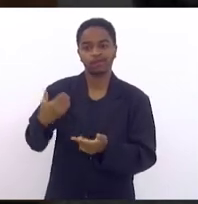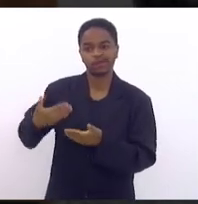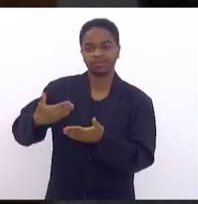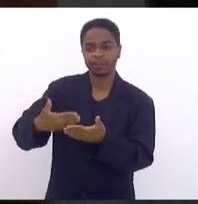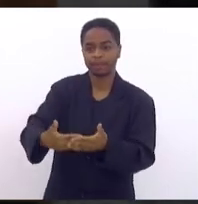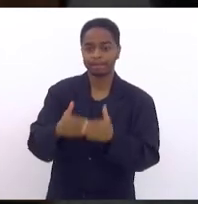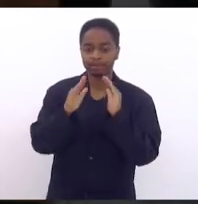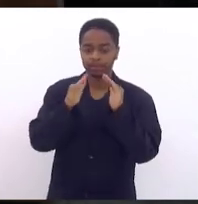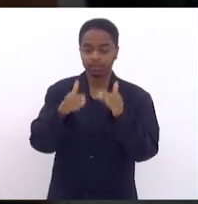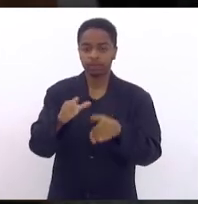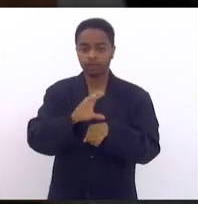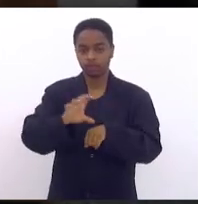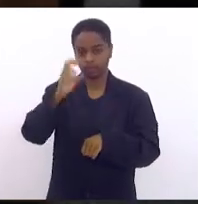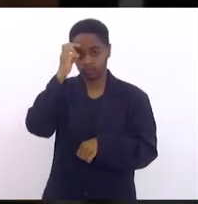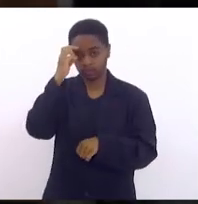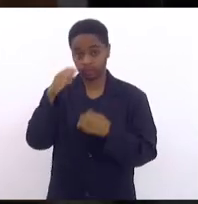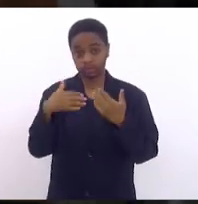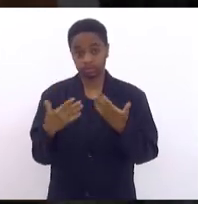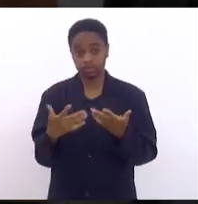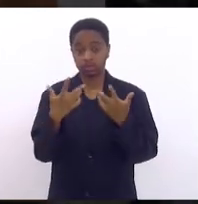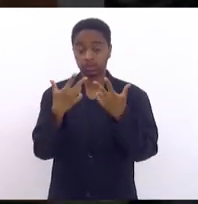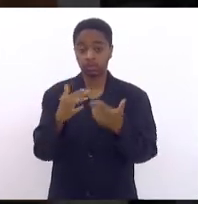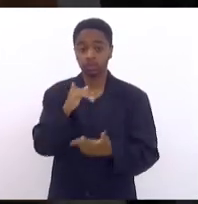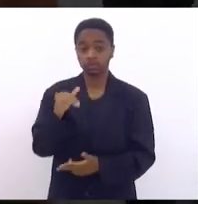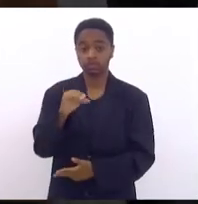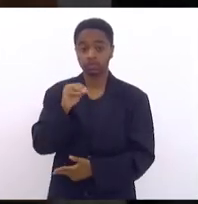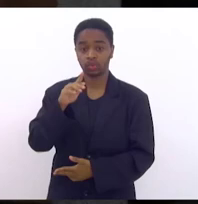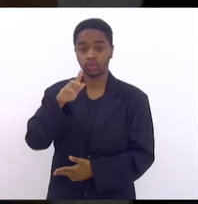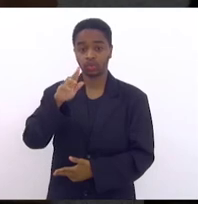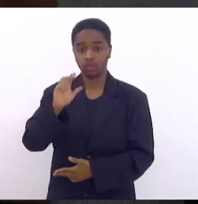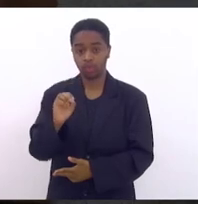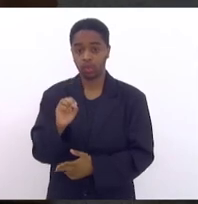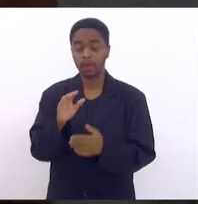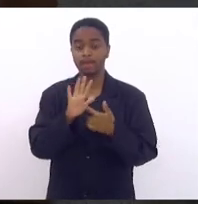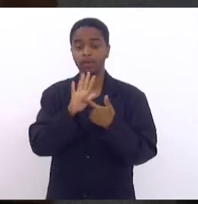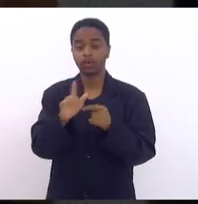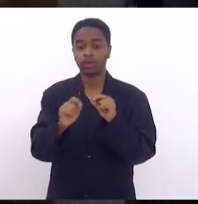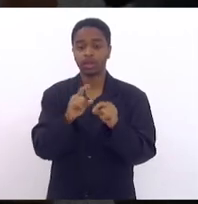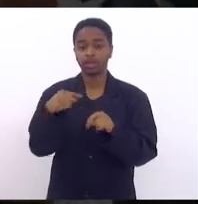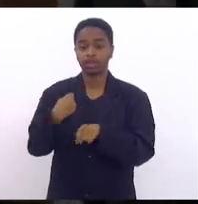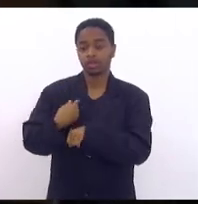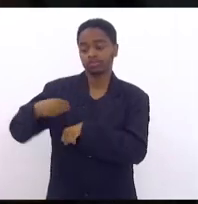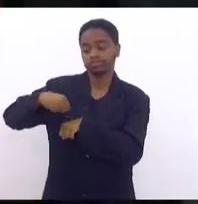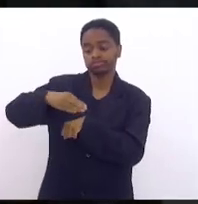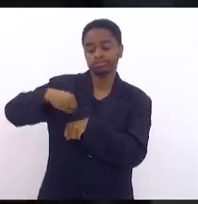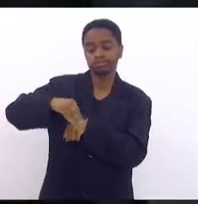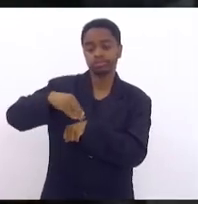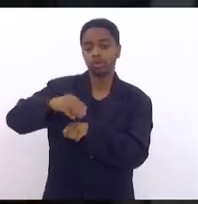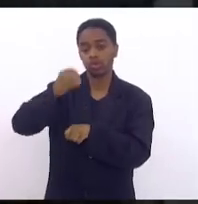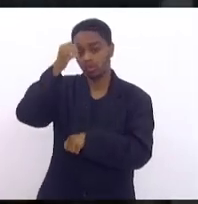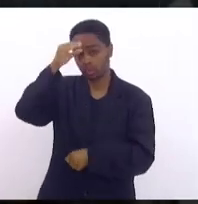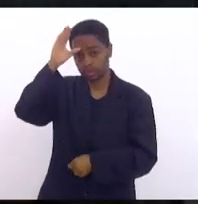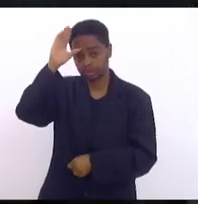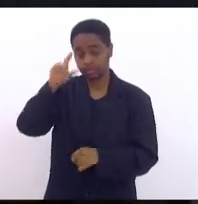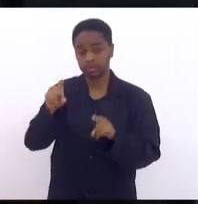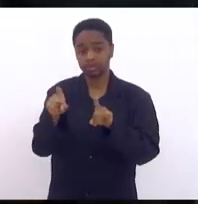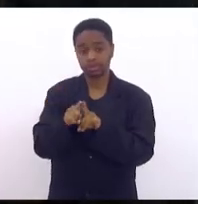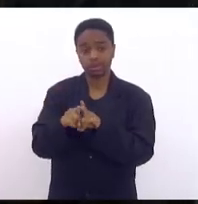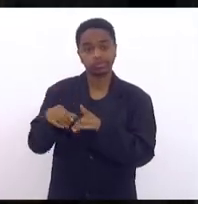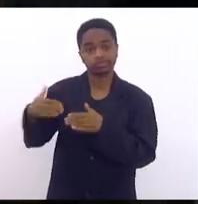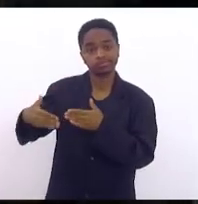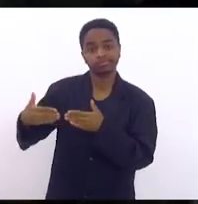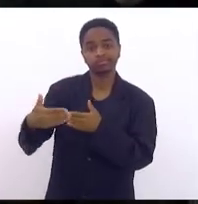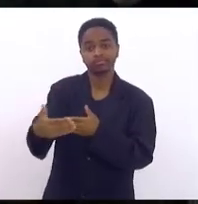cultura. Ou seja, como diria o Jongo, a gente passa a sabedoria do jongueiro velho para o jongueiro novo e isso vai